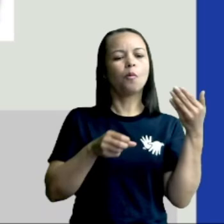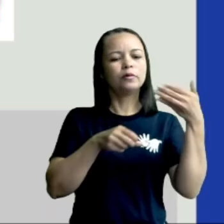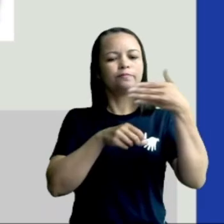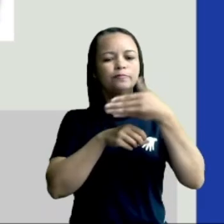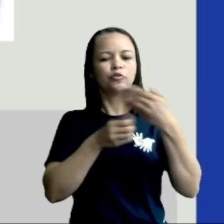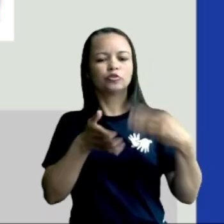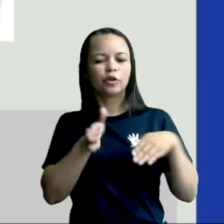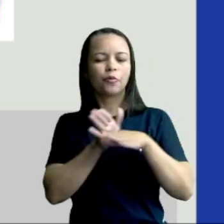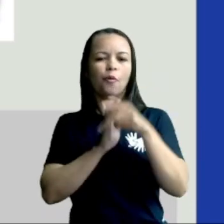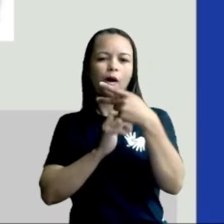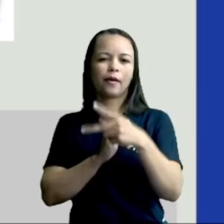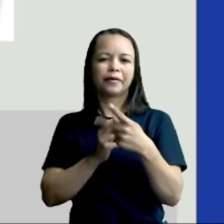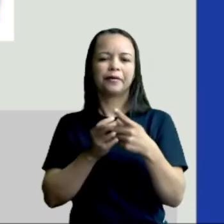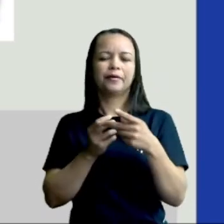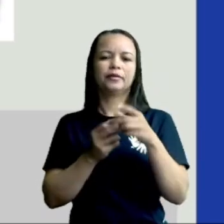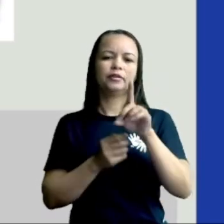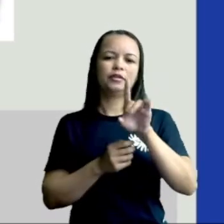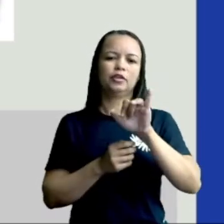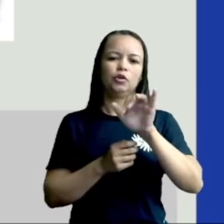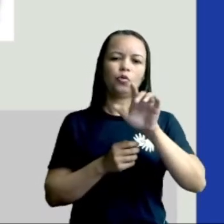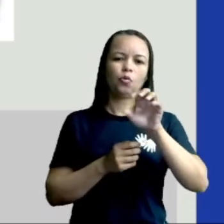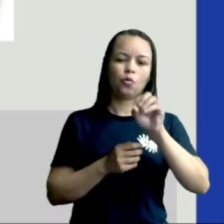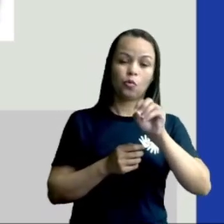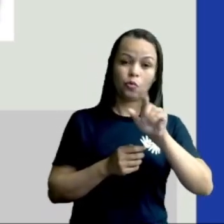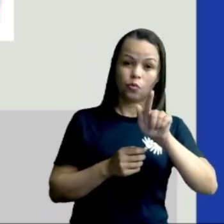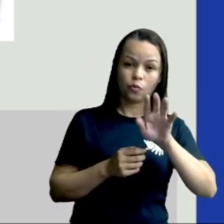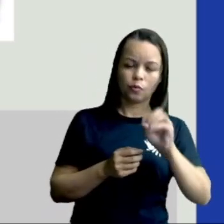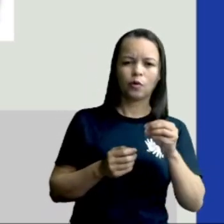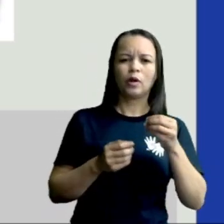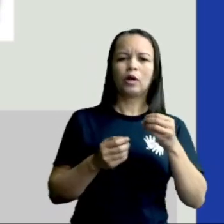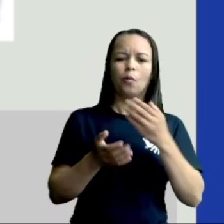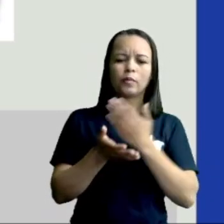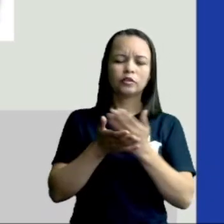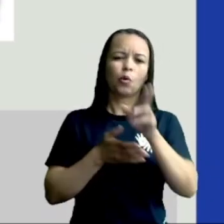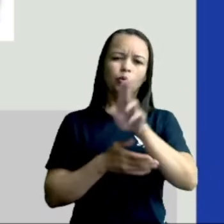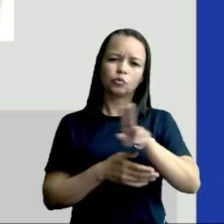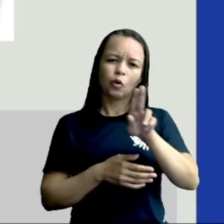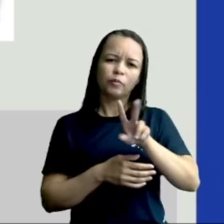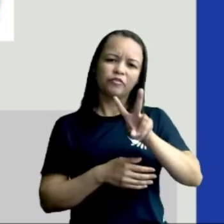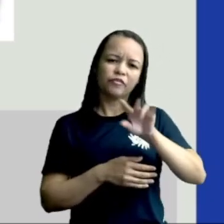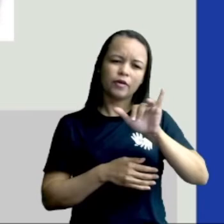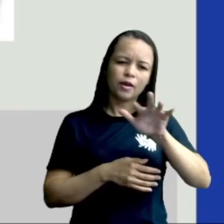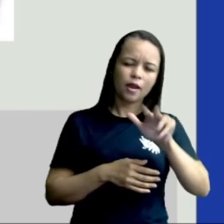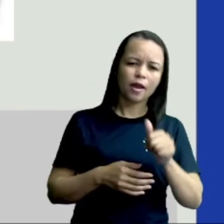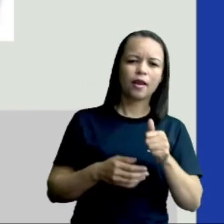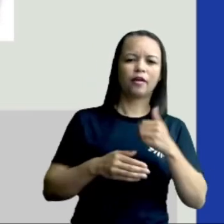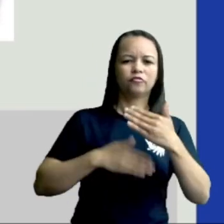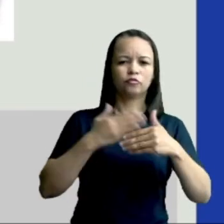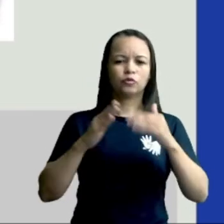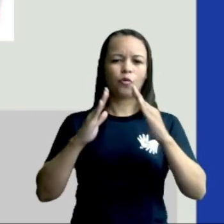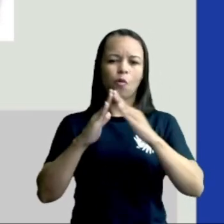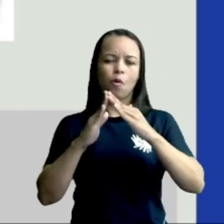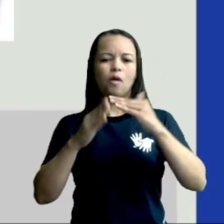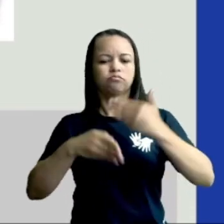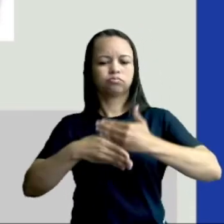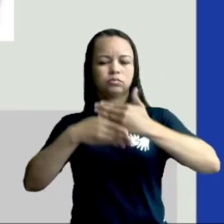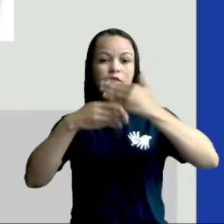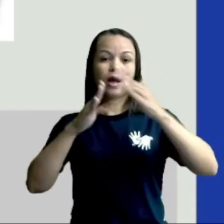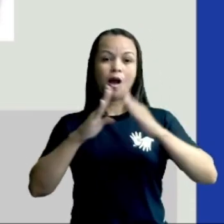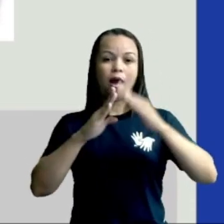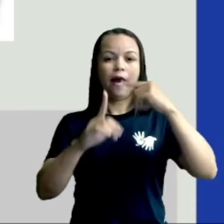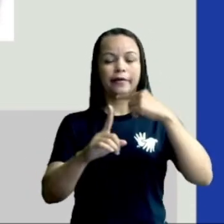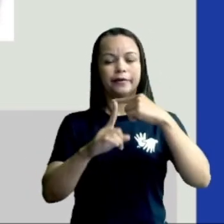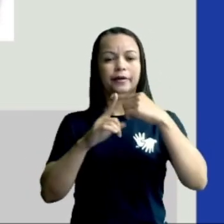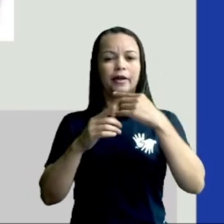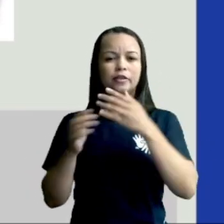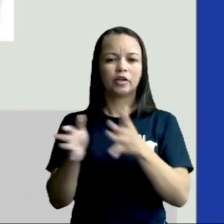cá e começou a questão da vila e fundou a igreja. E aí as coisas foram evoluindo.